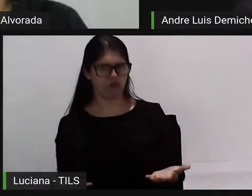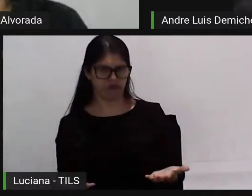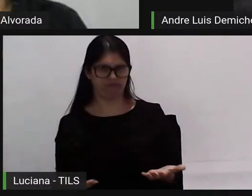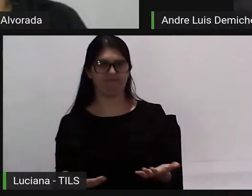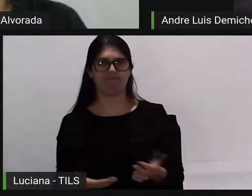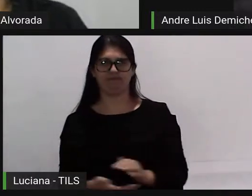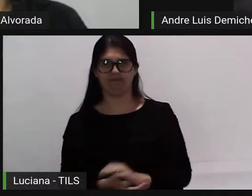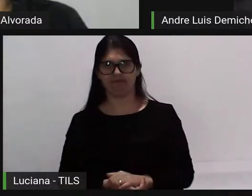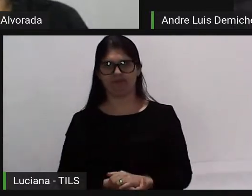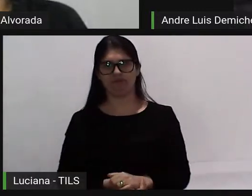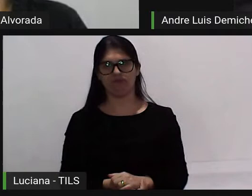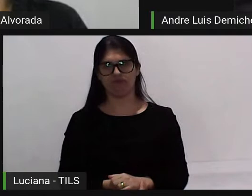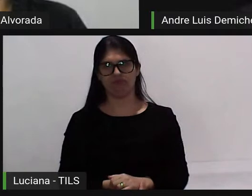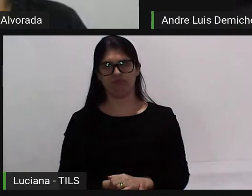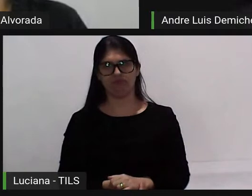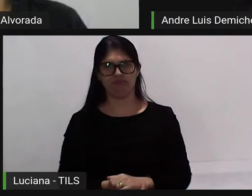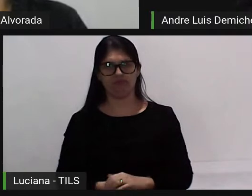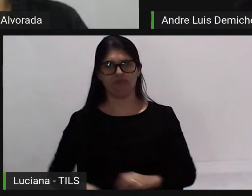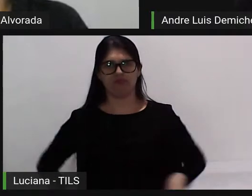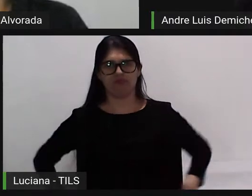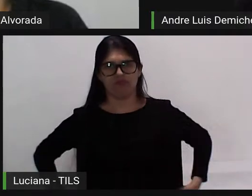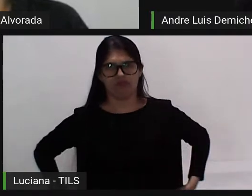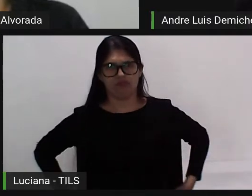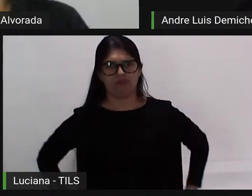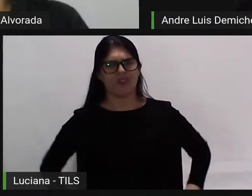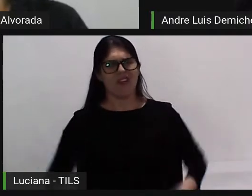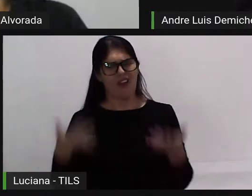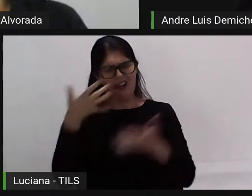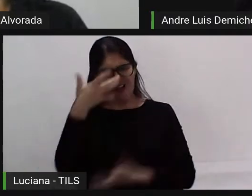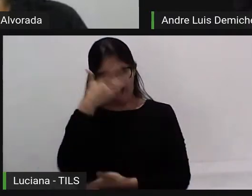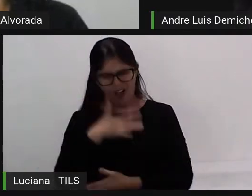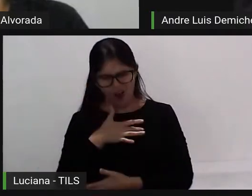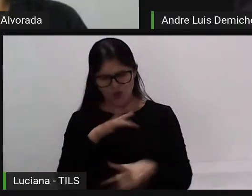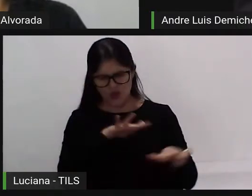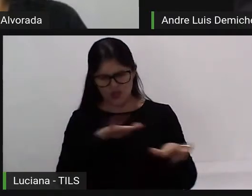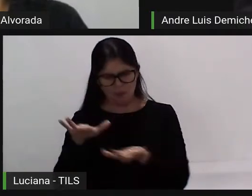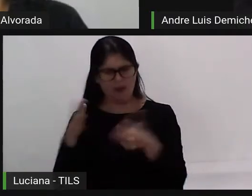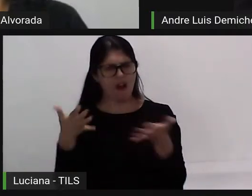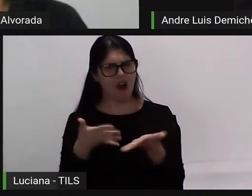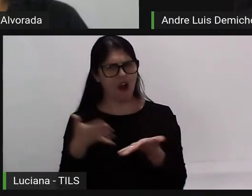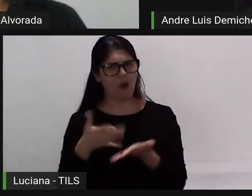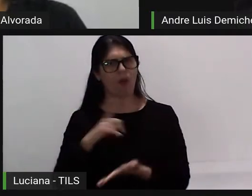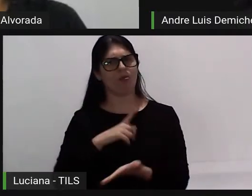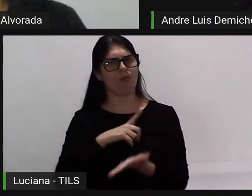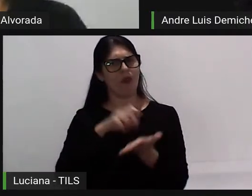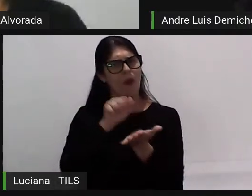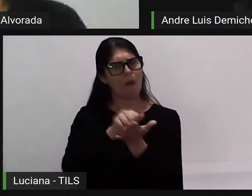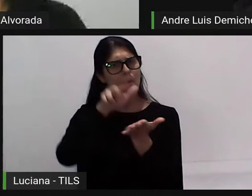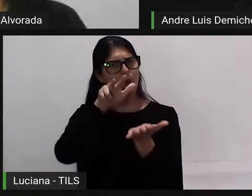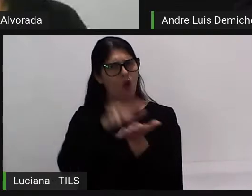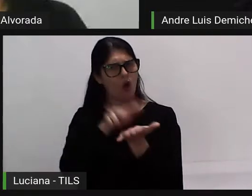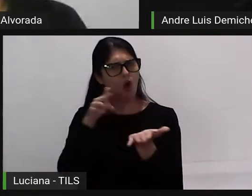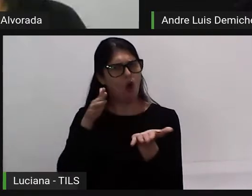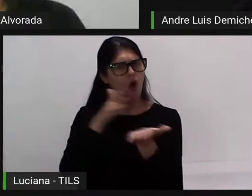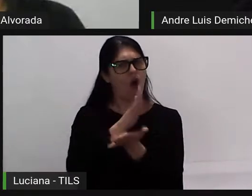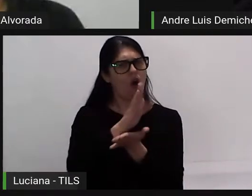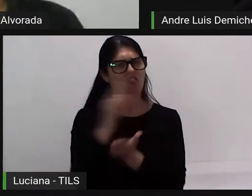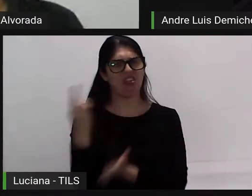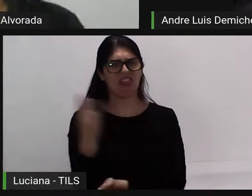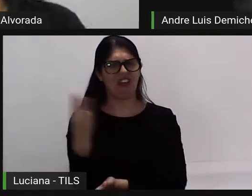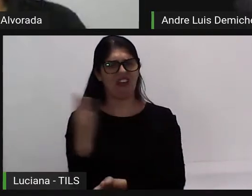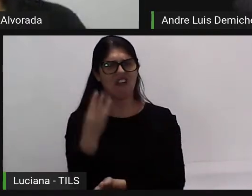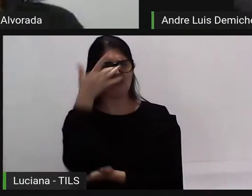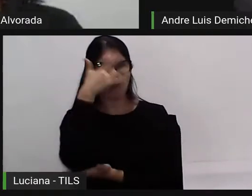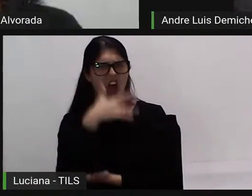alguns, parece que essa semana foi aprovado, aí, terça-feira, eu acho, segunda ou